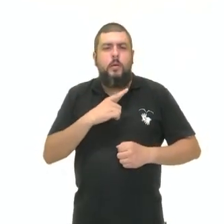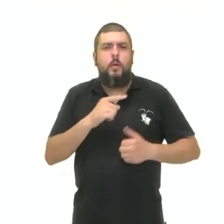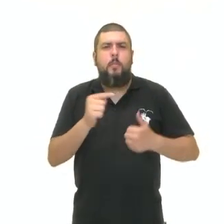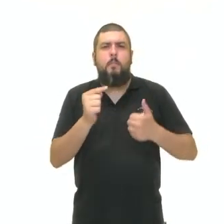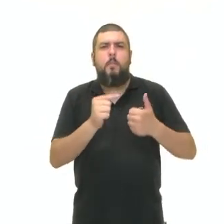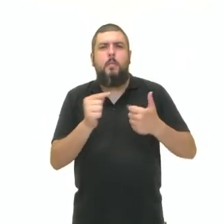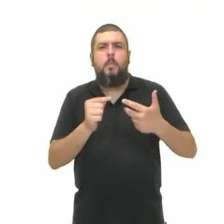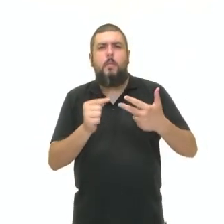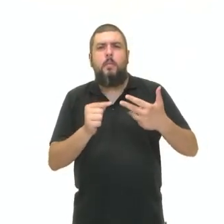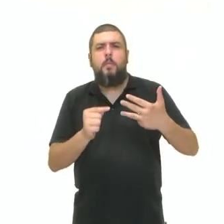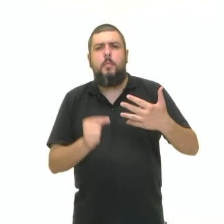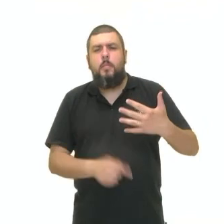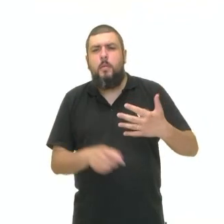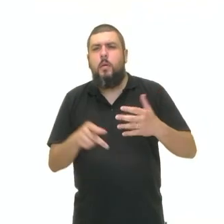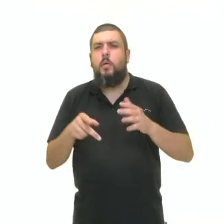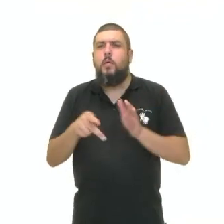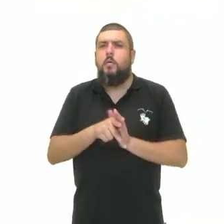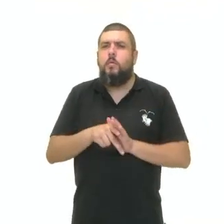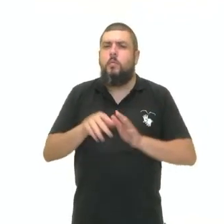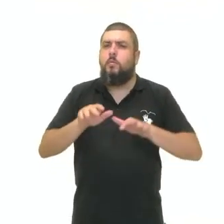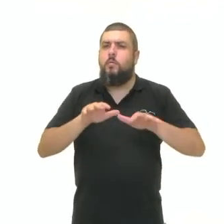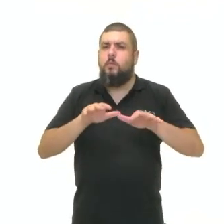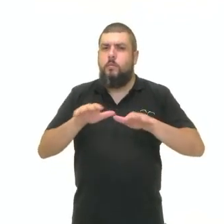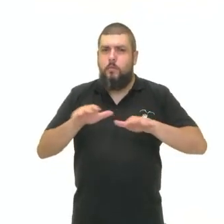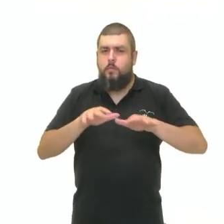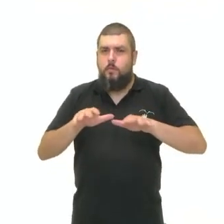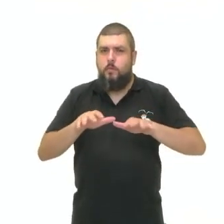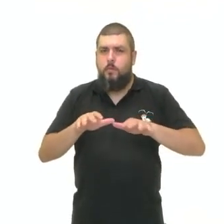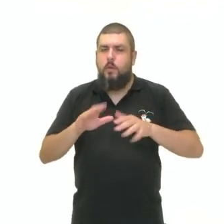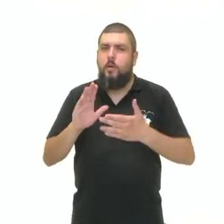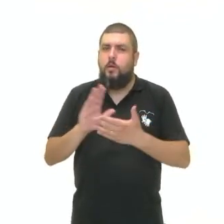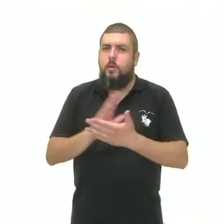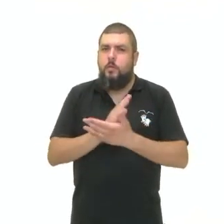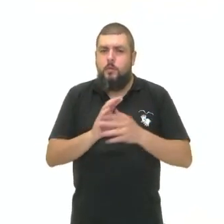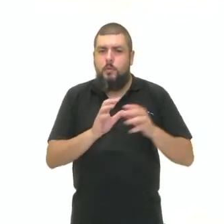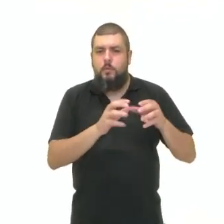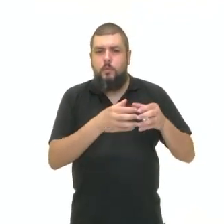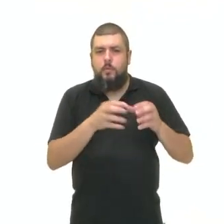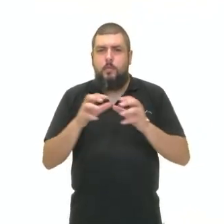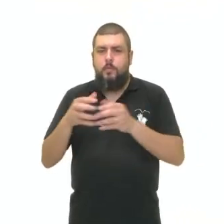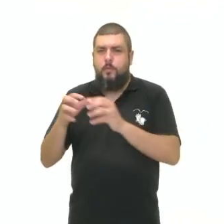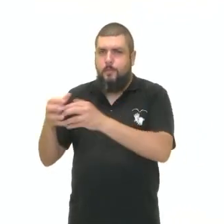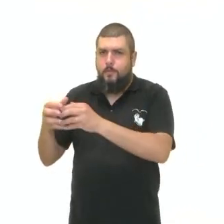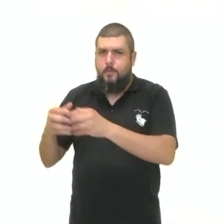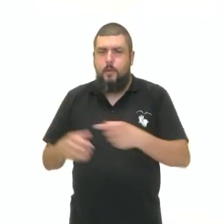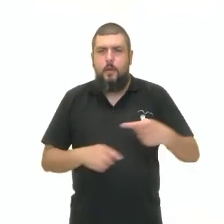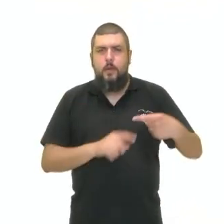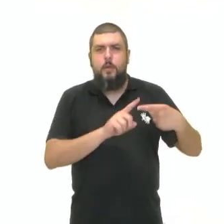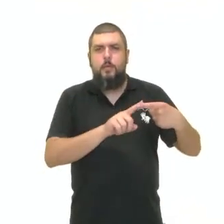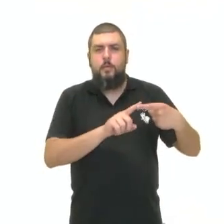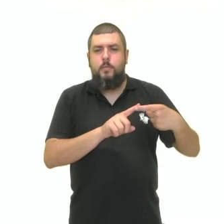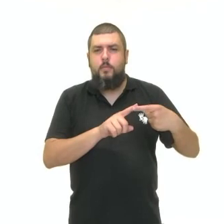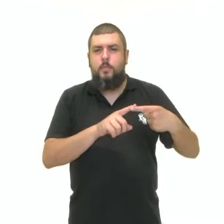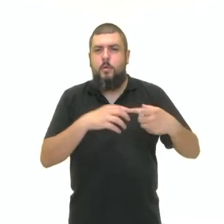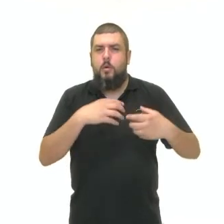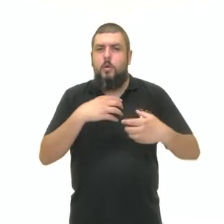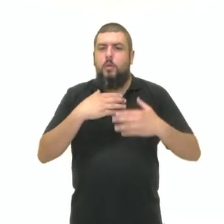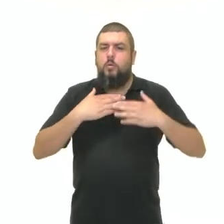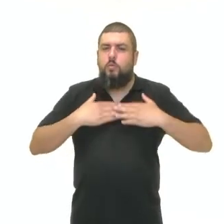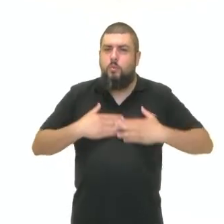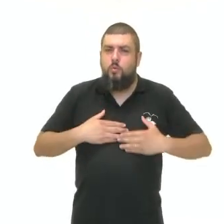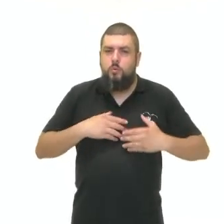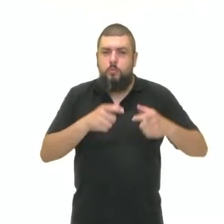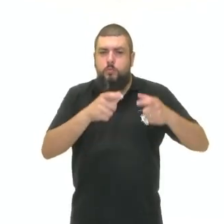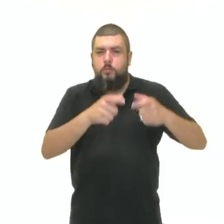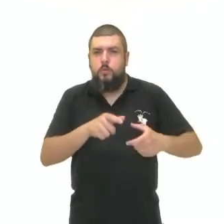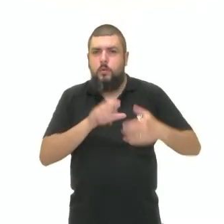elementos do movimento, organizados nas 3 vertentes que nós vimos, que é o corpo no espaço, a dinâmica do